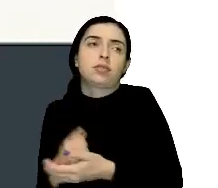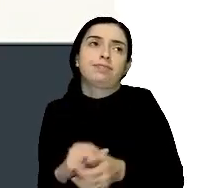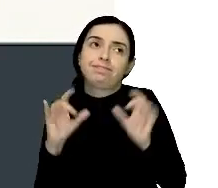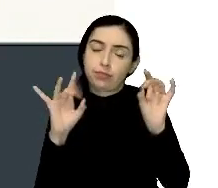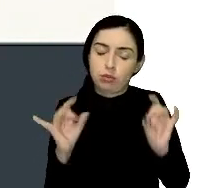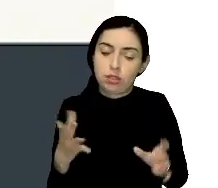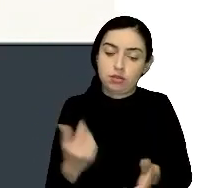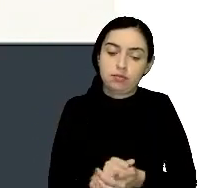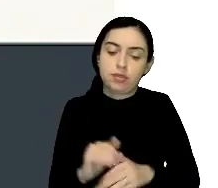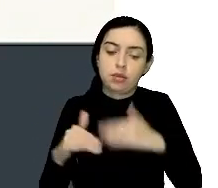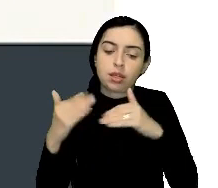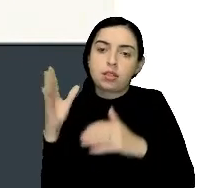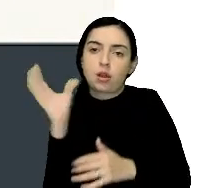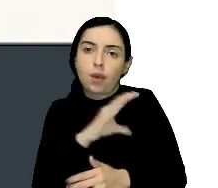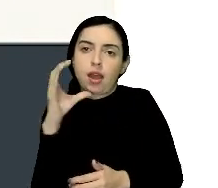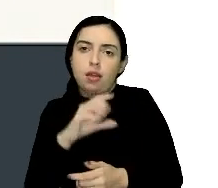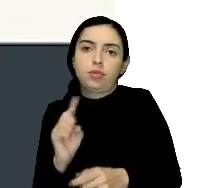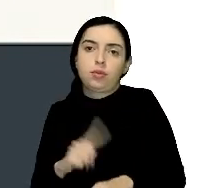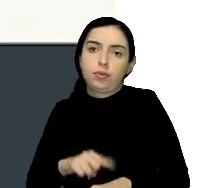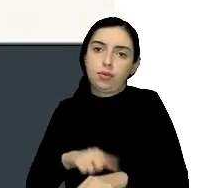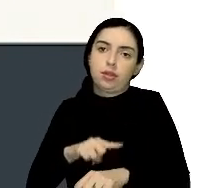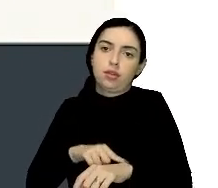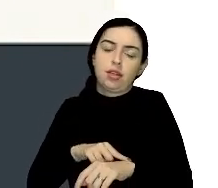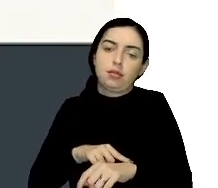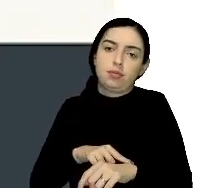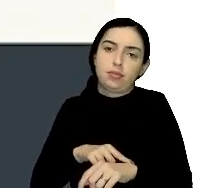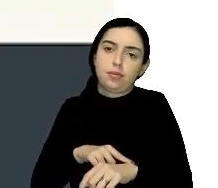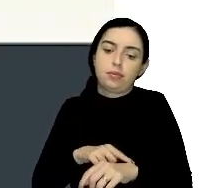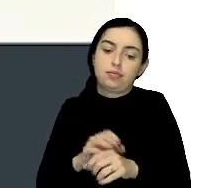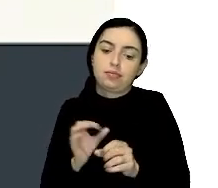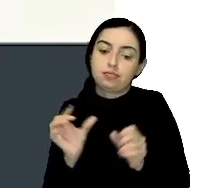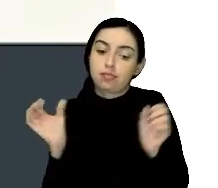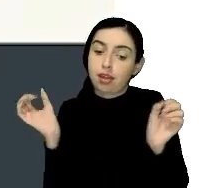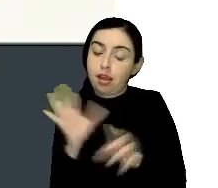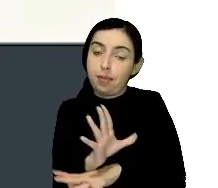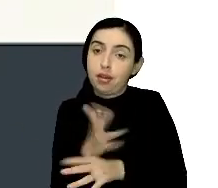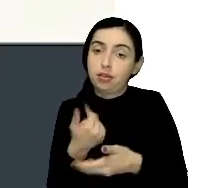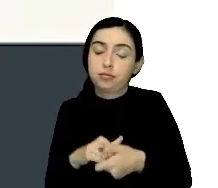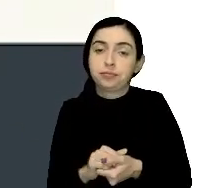passar um pouco mais rápido, porque eu estou vendo aqui que o tempo urge.